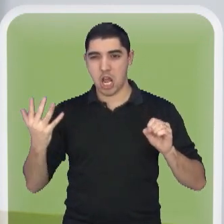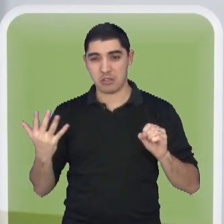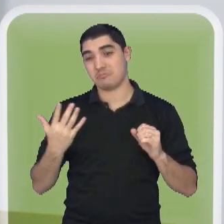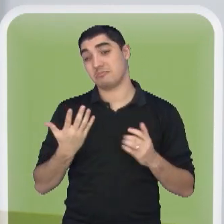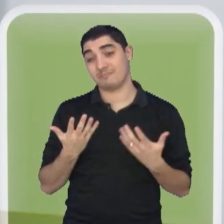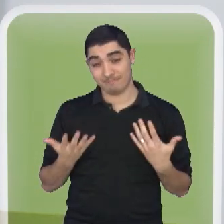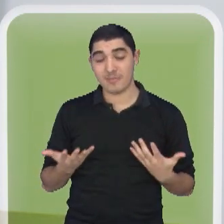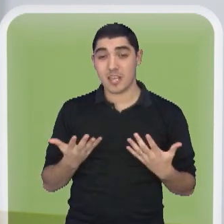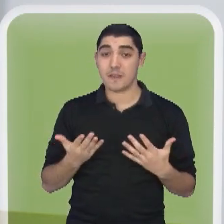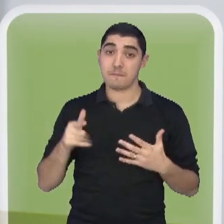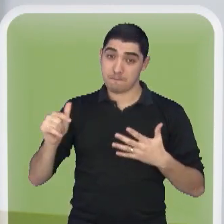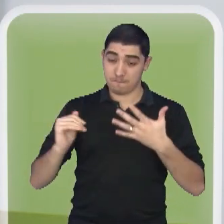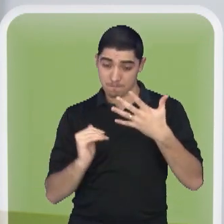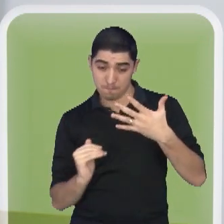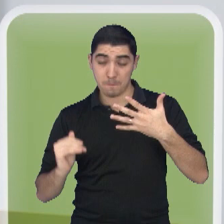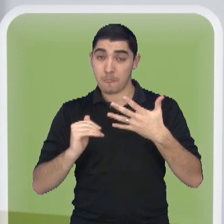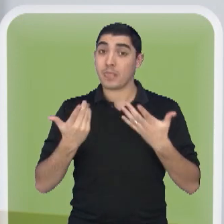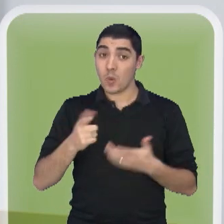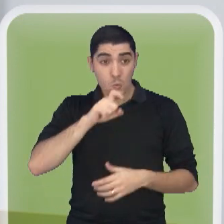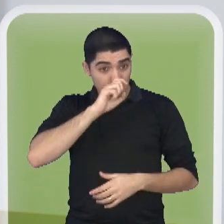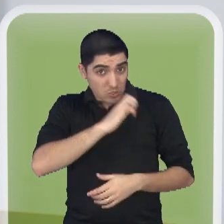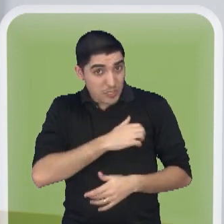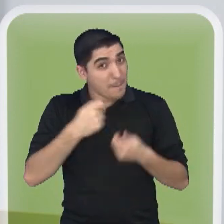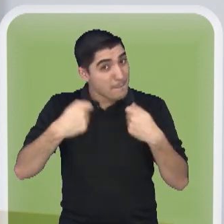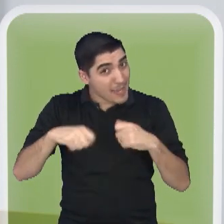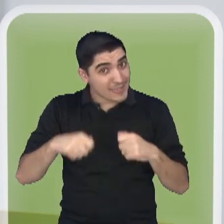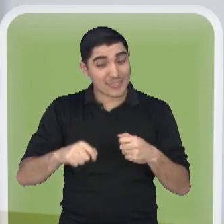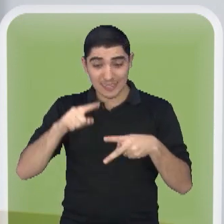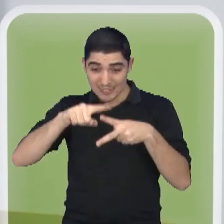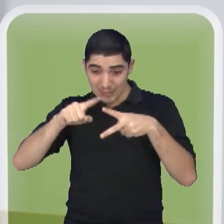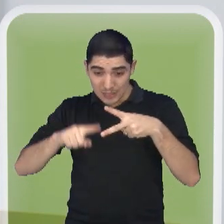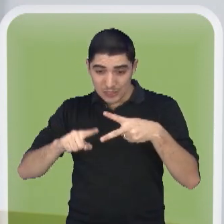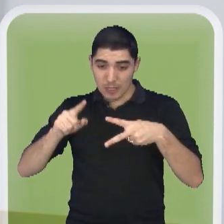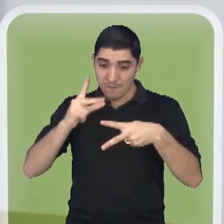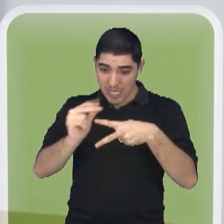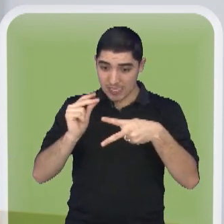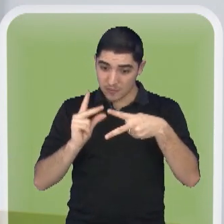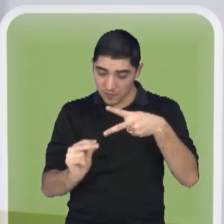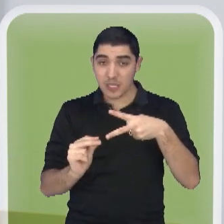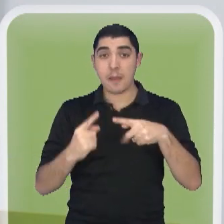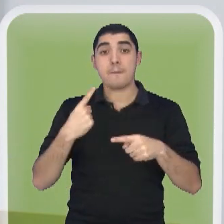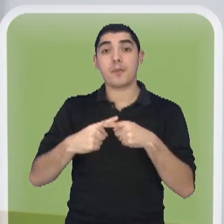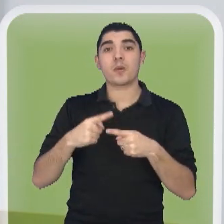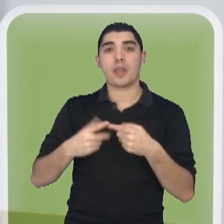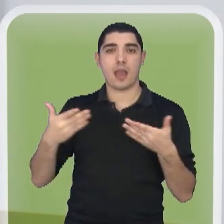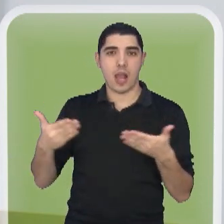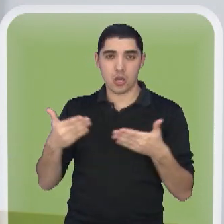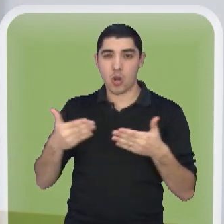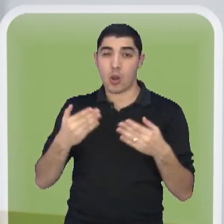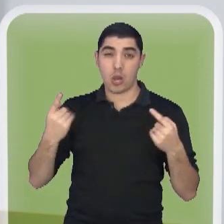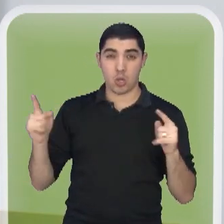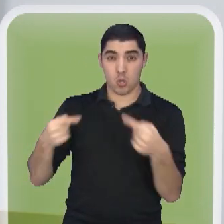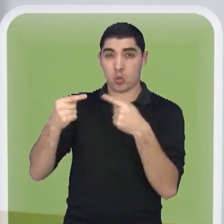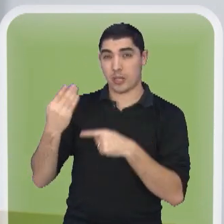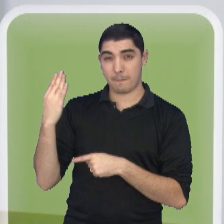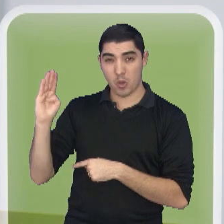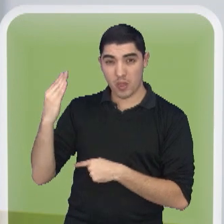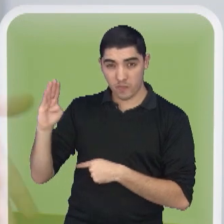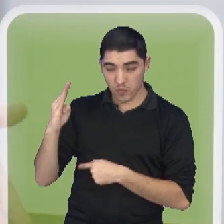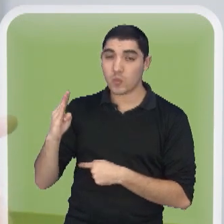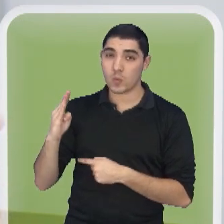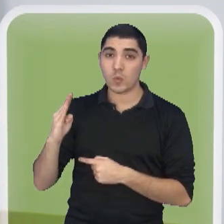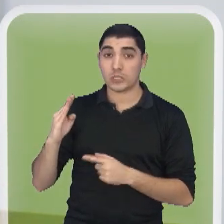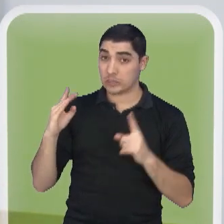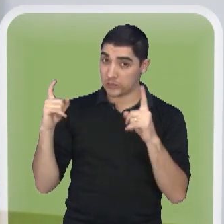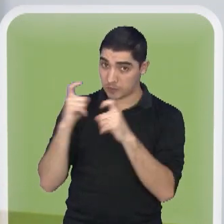saldo aí mais pra frente. Então o São José precisa vencer essas duas partidas, porque o Taubaté enfrenta o Botafogo agora, um jogo difícil nesse final de semana, pode